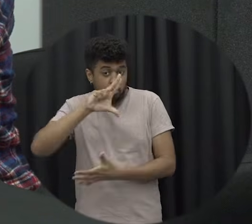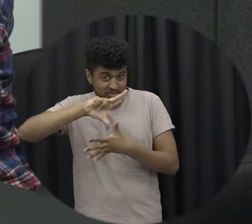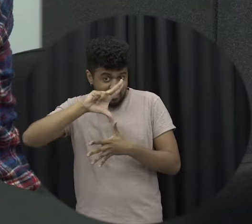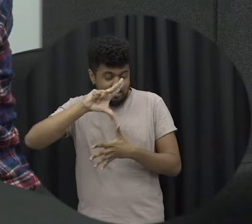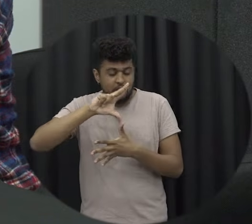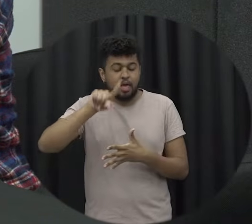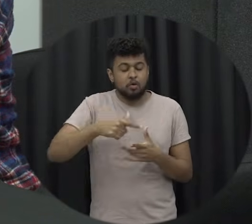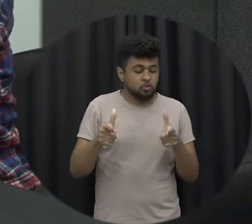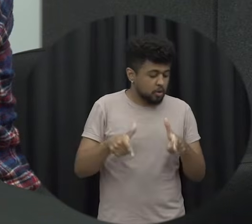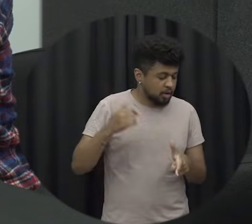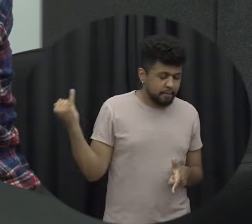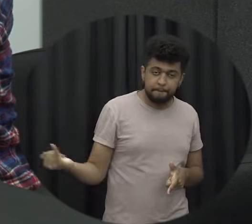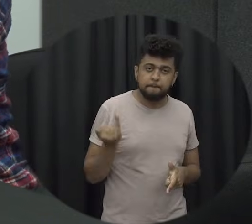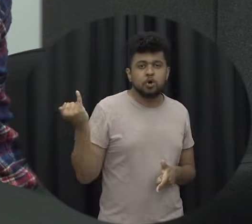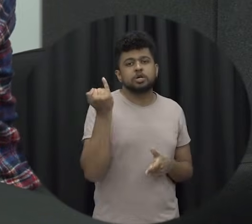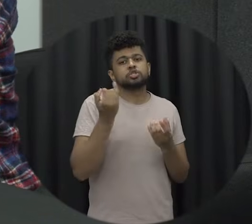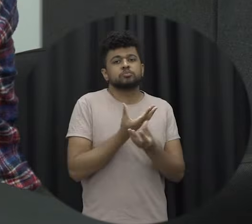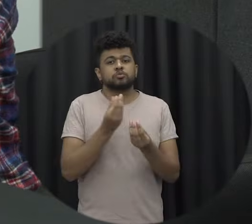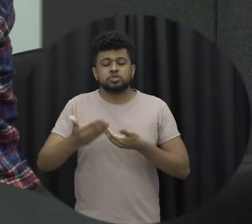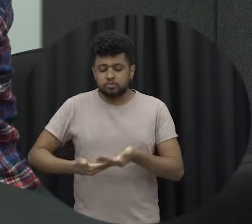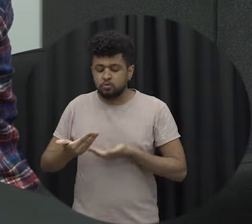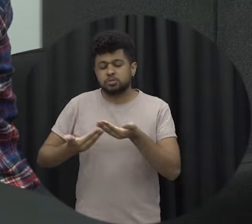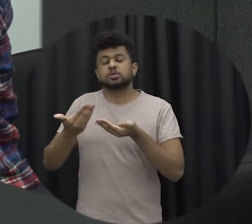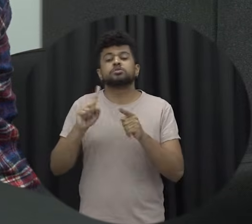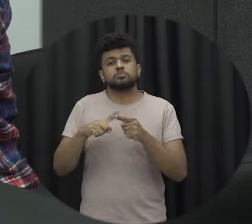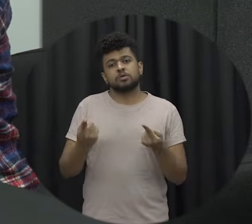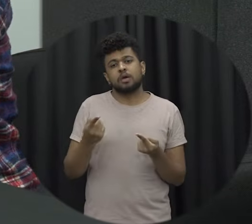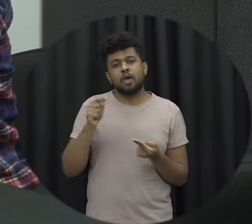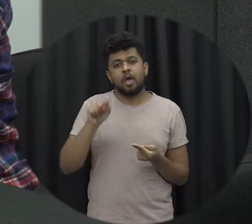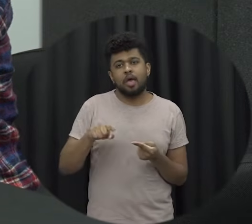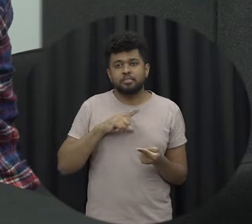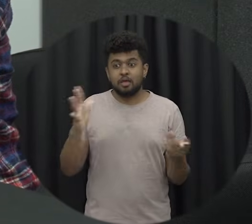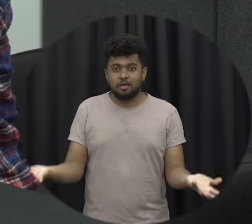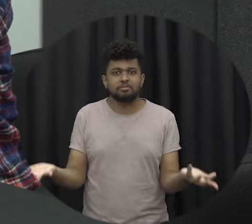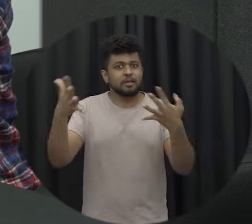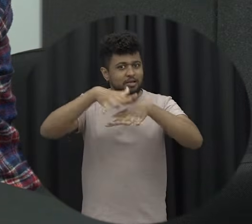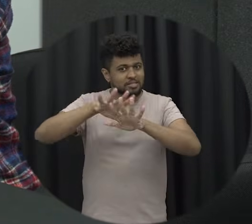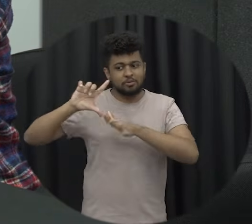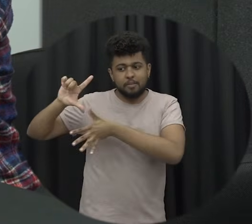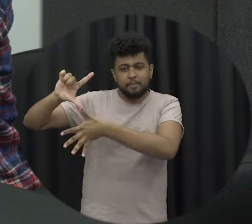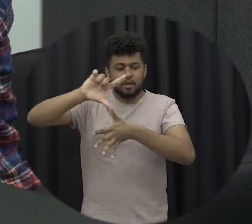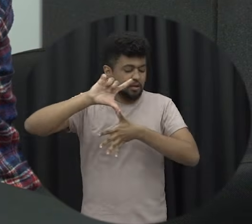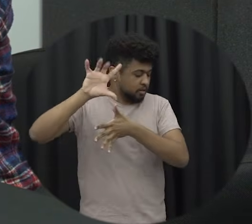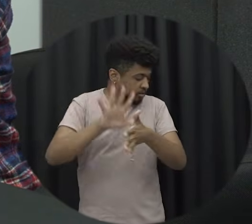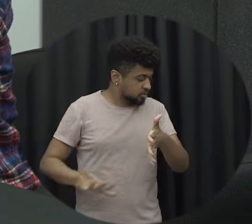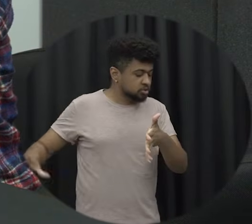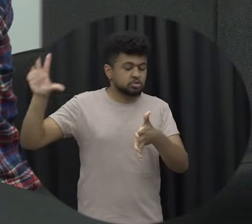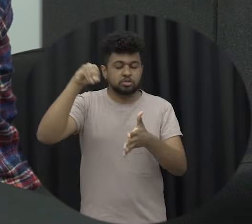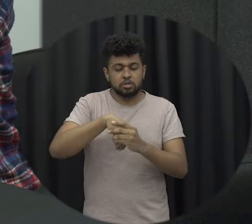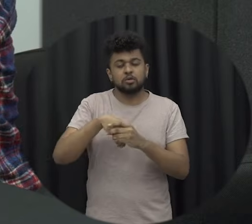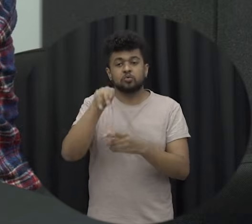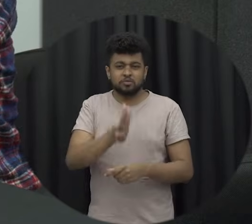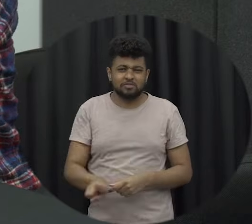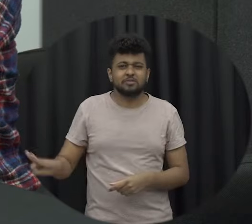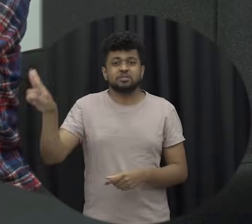processo, justamente por causa dessa integração latino-americana que a universidade tenta propiciar.